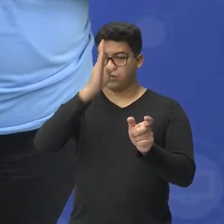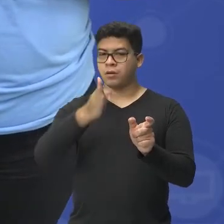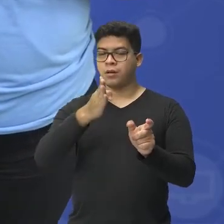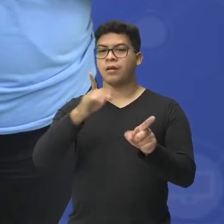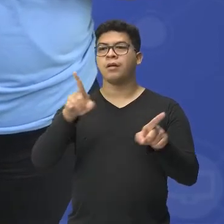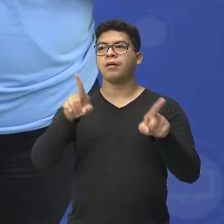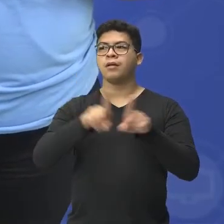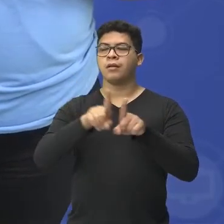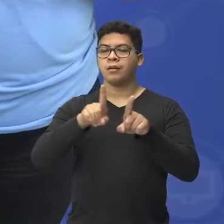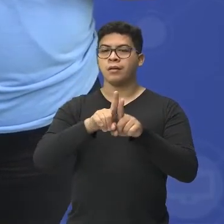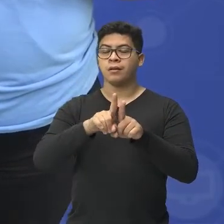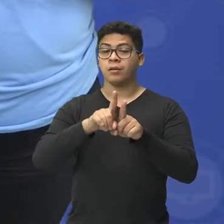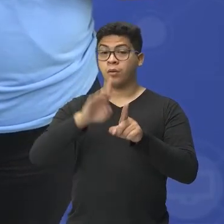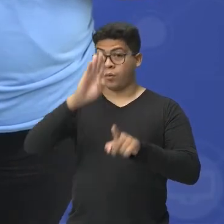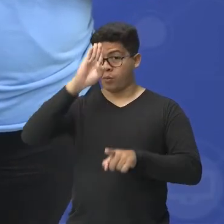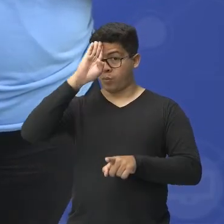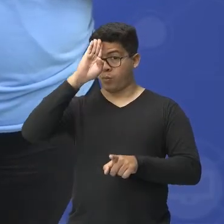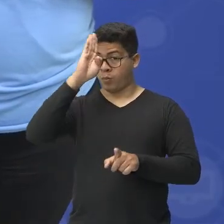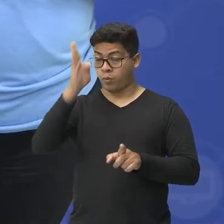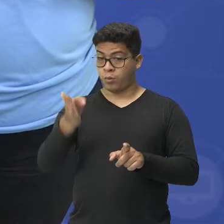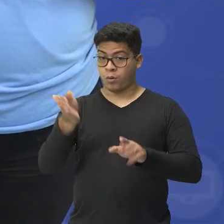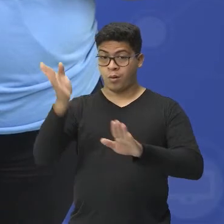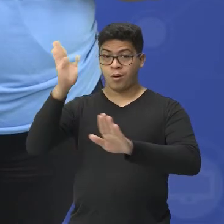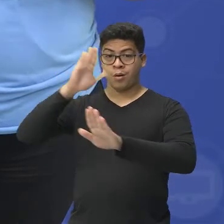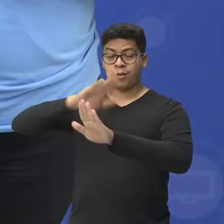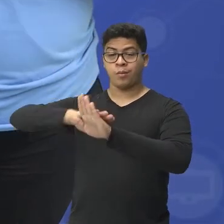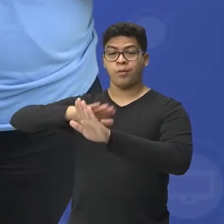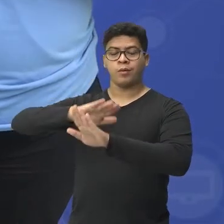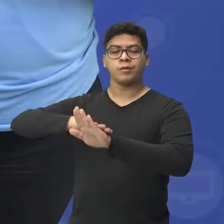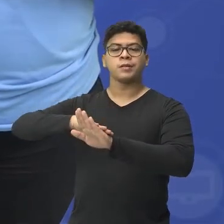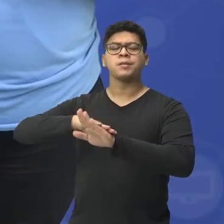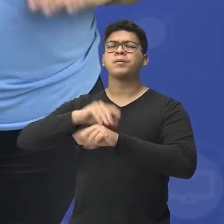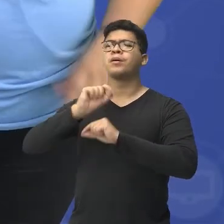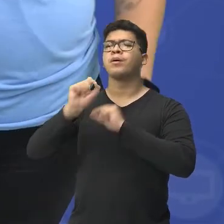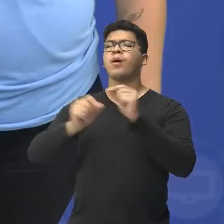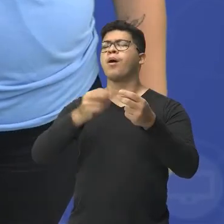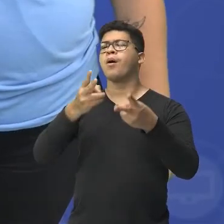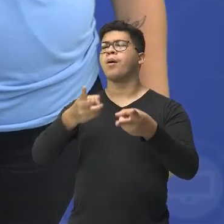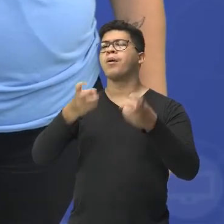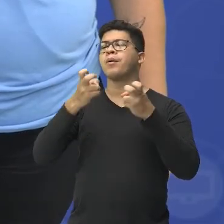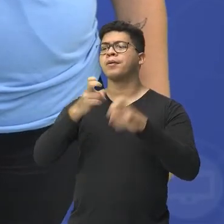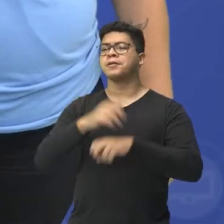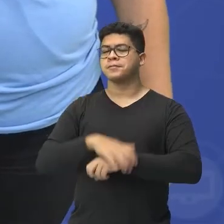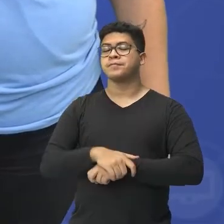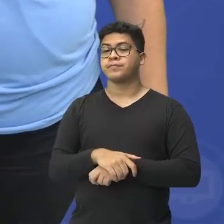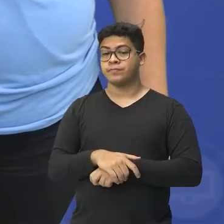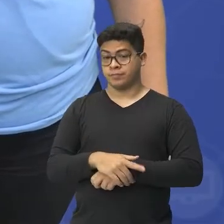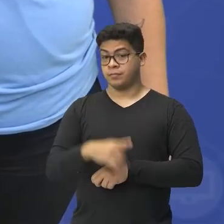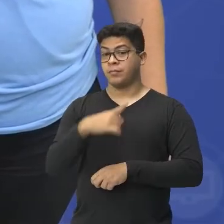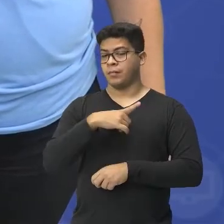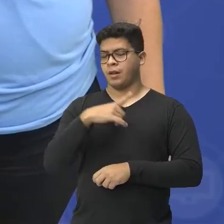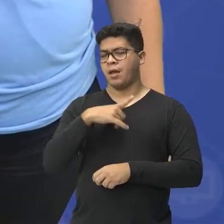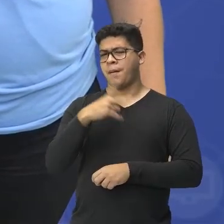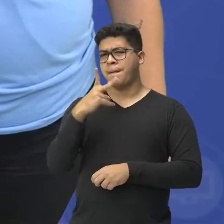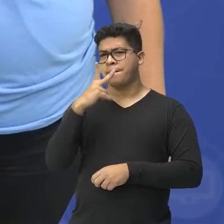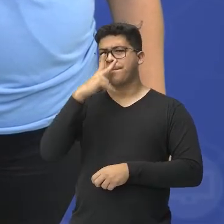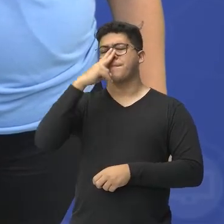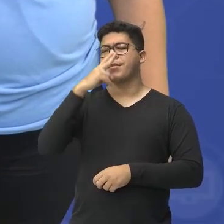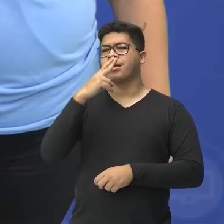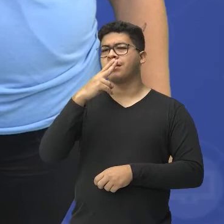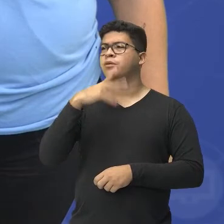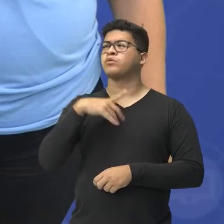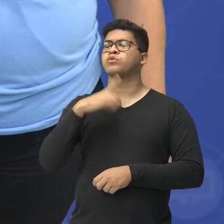o pronome complemento indireto. Observem que são parecidos, são iguais,